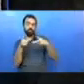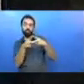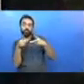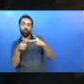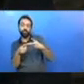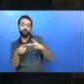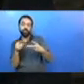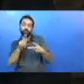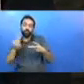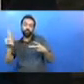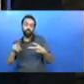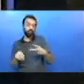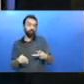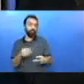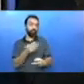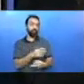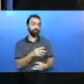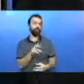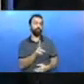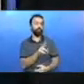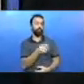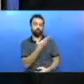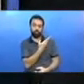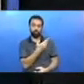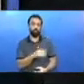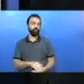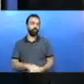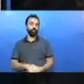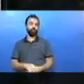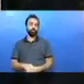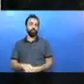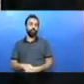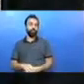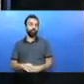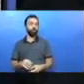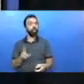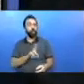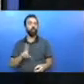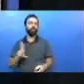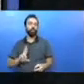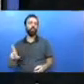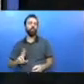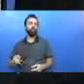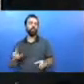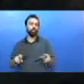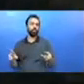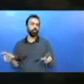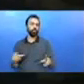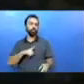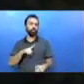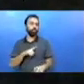muito conhecidos: boi bumbá ou Bumba Meu Boi, mas também há outros nomes que nós veremos mais à frente.